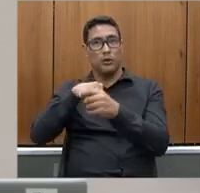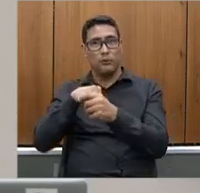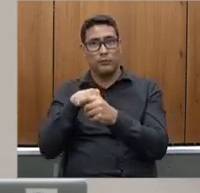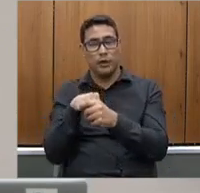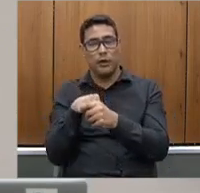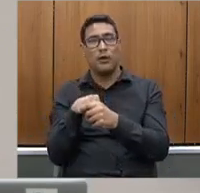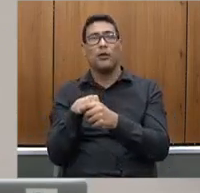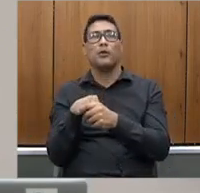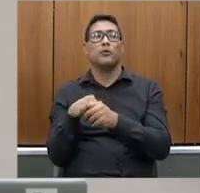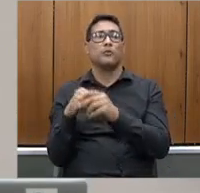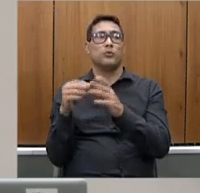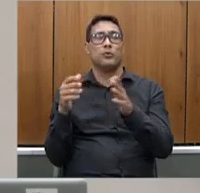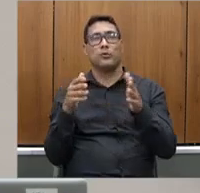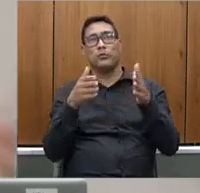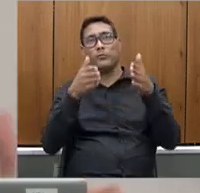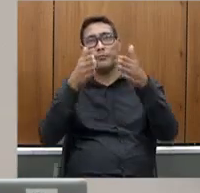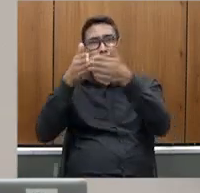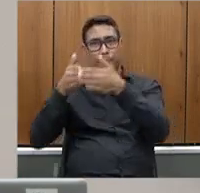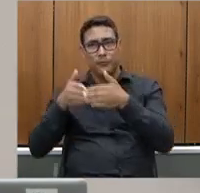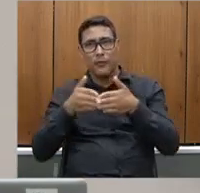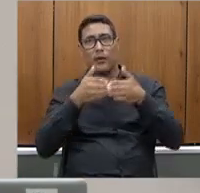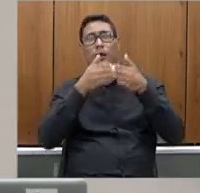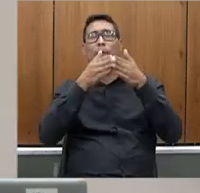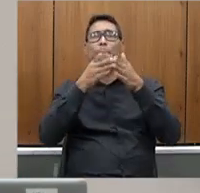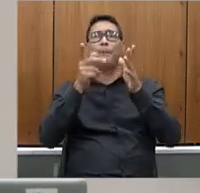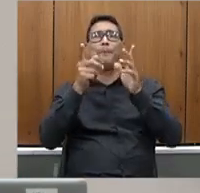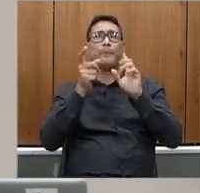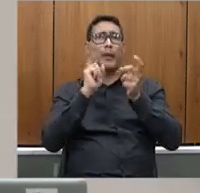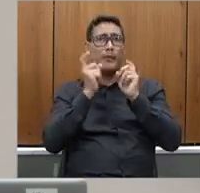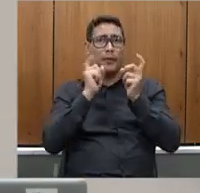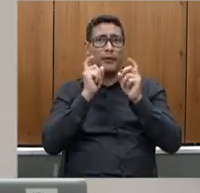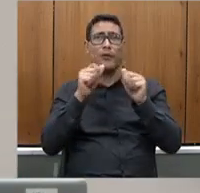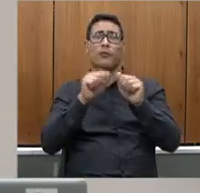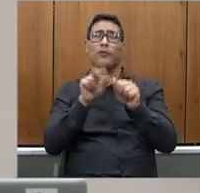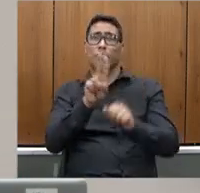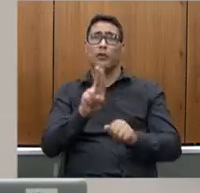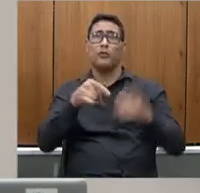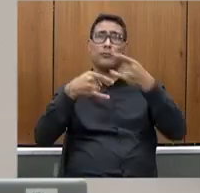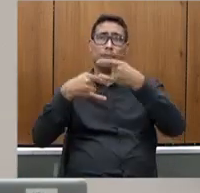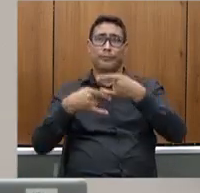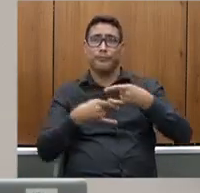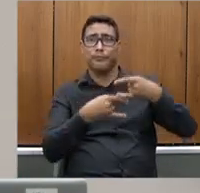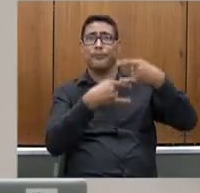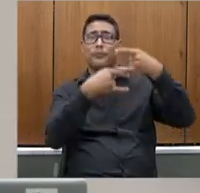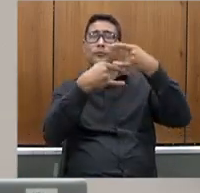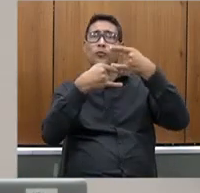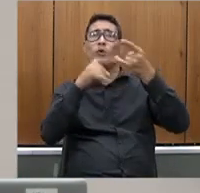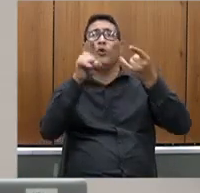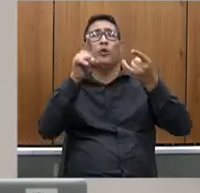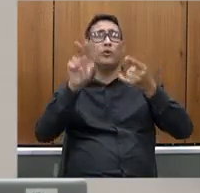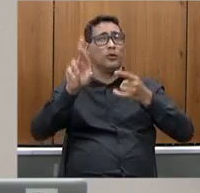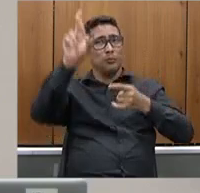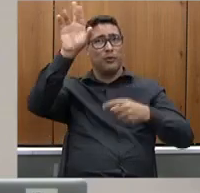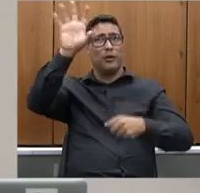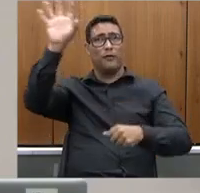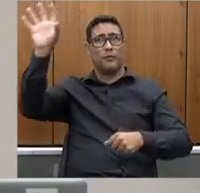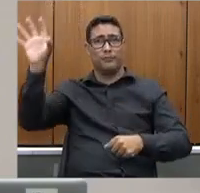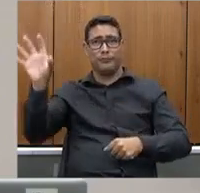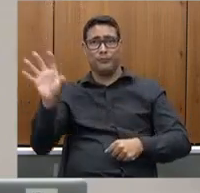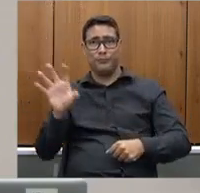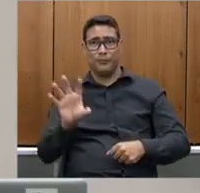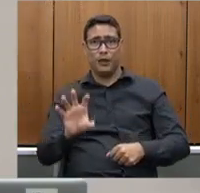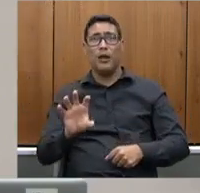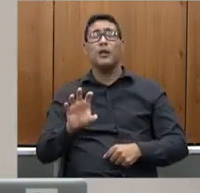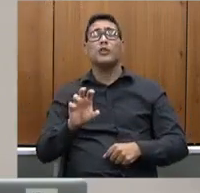convoque aquela reunião que o senhor faz vídeo conferência com os comandantes regionais Porque nós não podemos